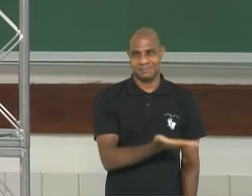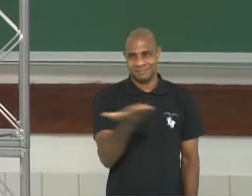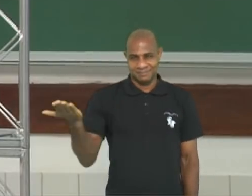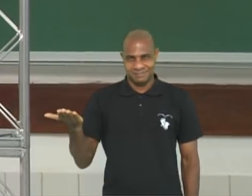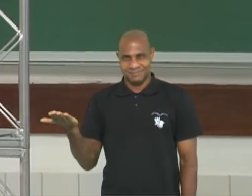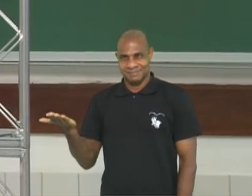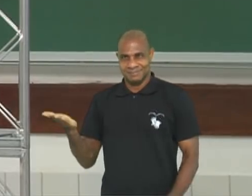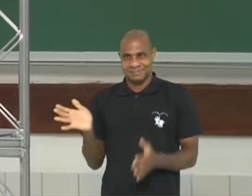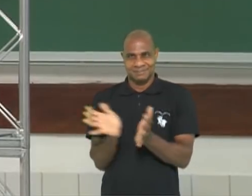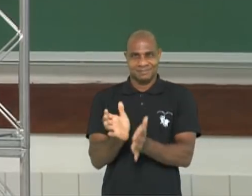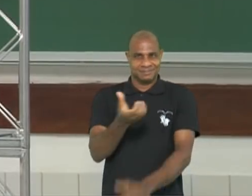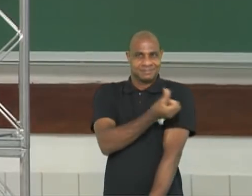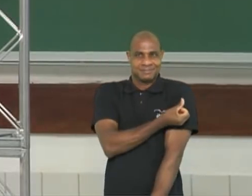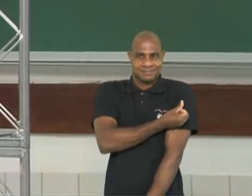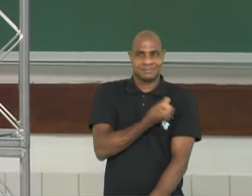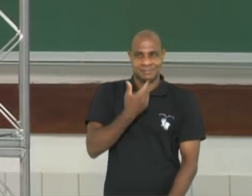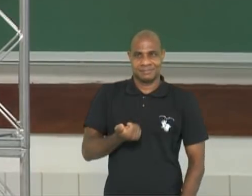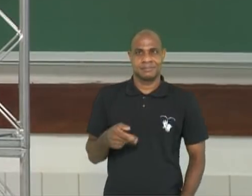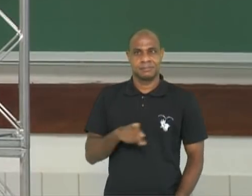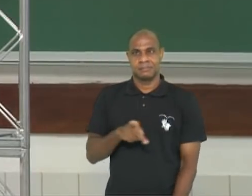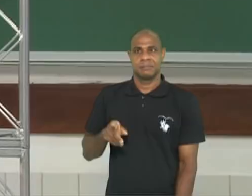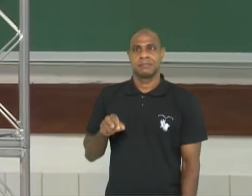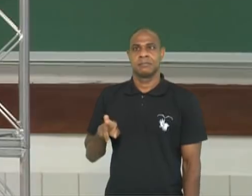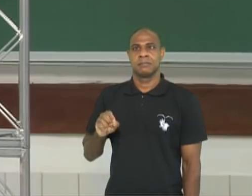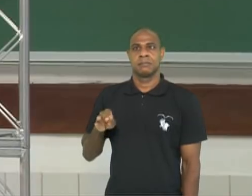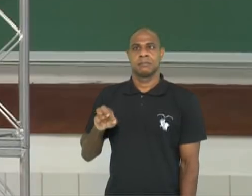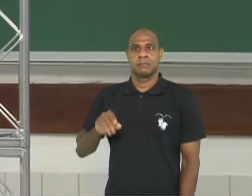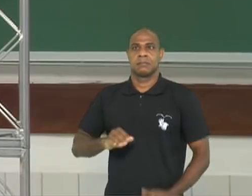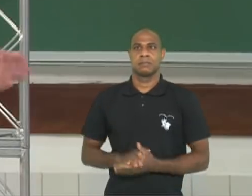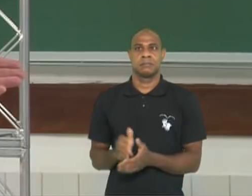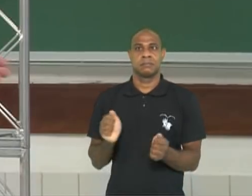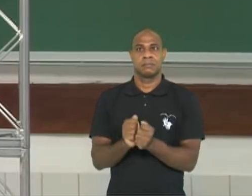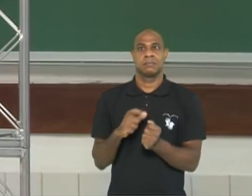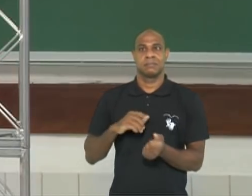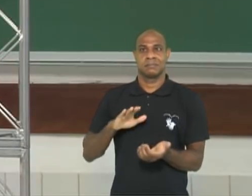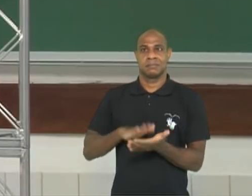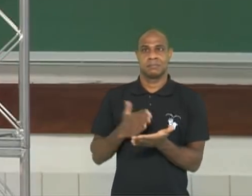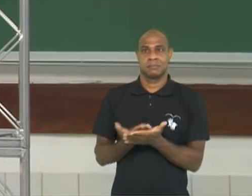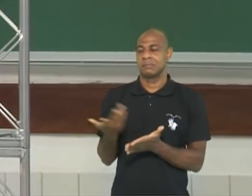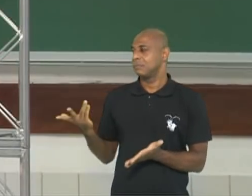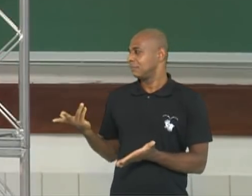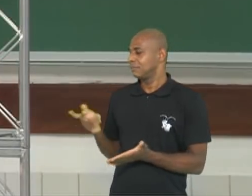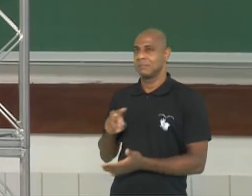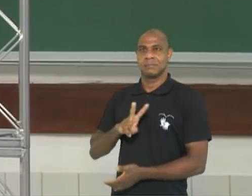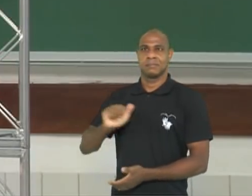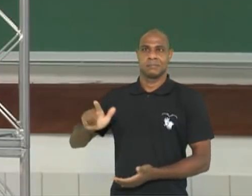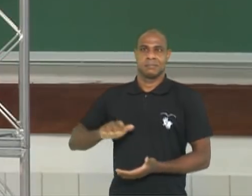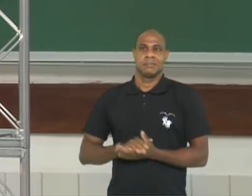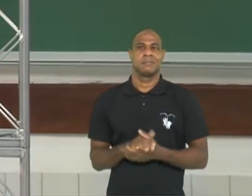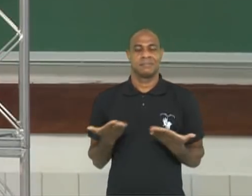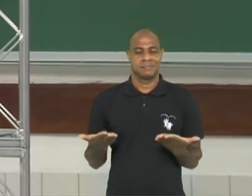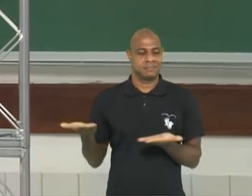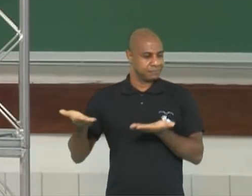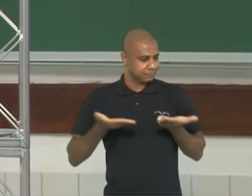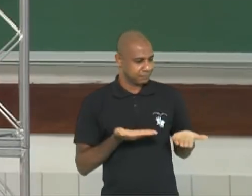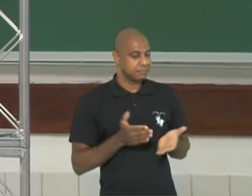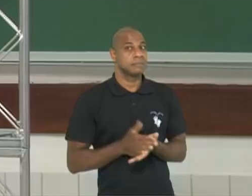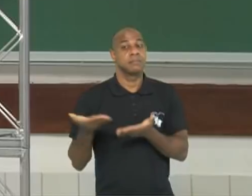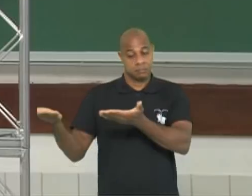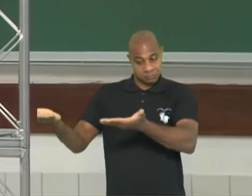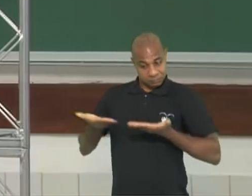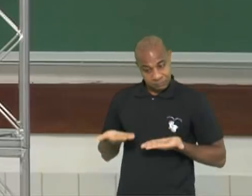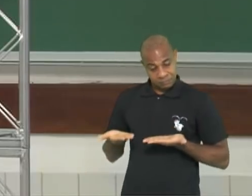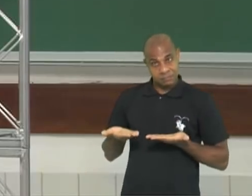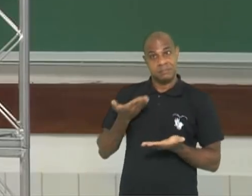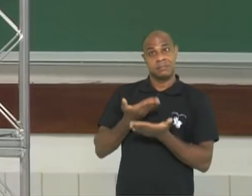galerinha do sexto ano, tudo bem? Sou o professor Roberto Falcione e aqui ao meu lado o professor Val. Todos vocês, sejam todos bem-vindos para